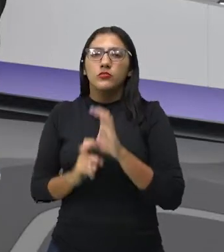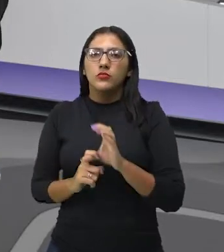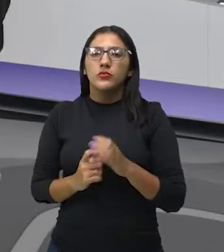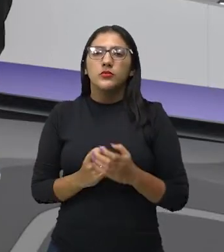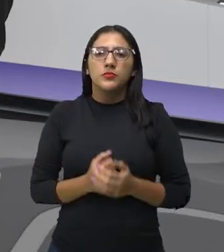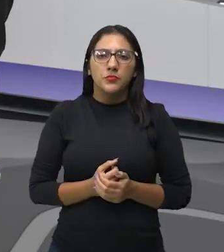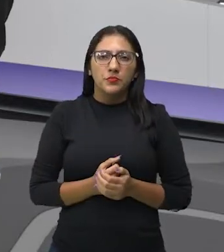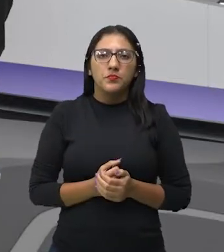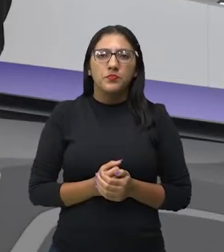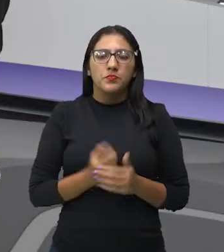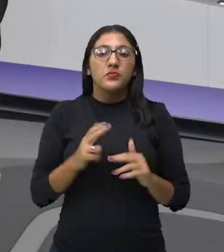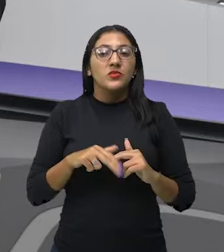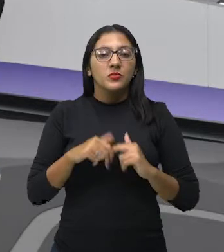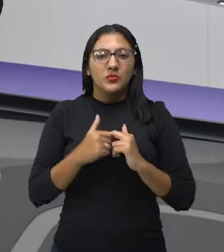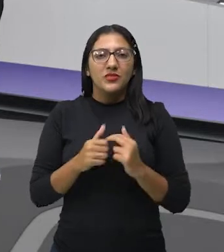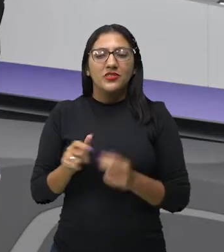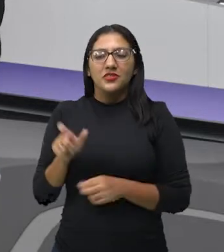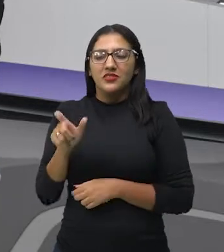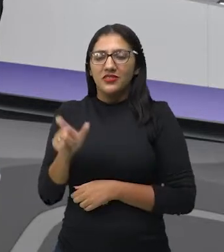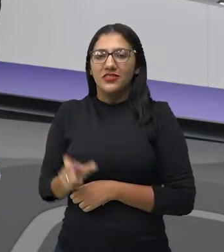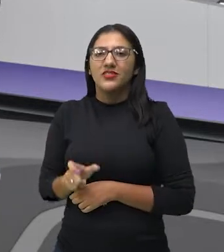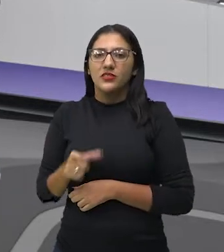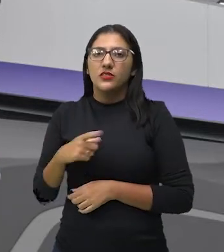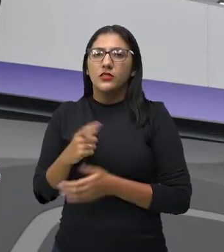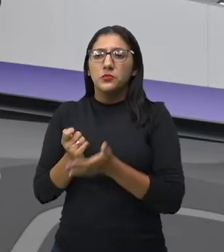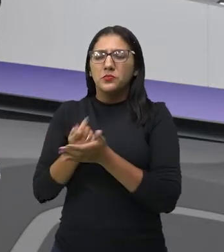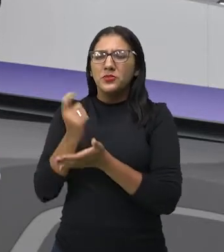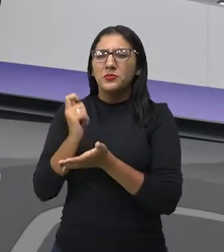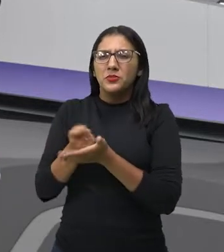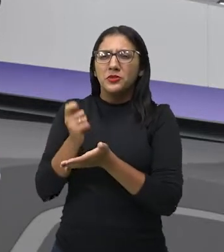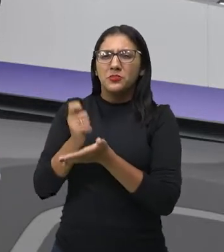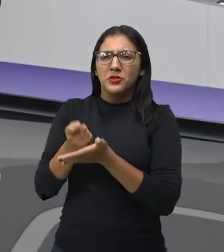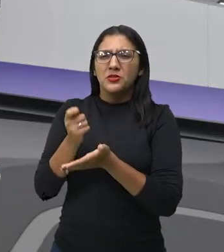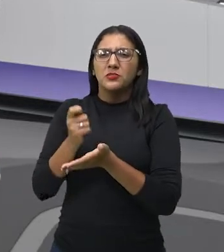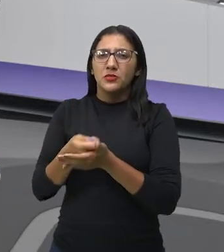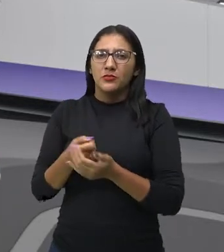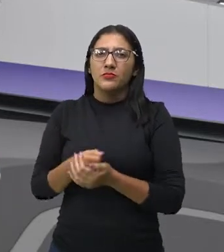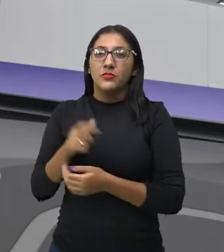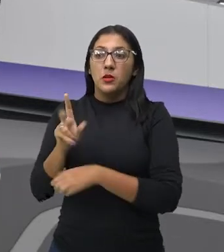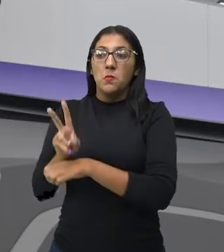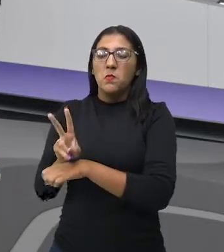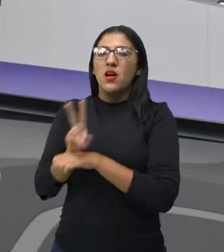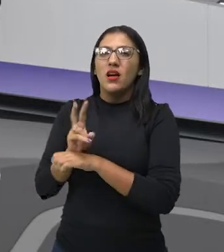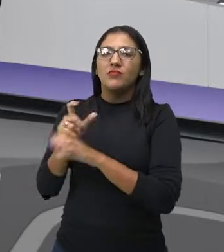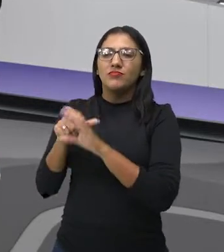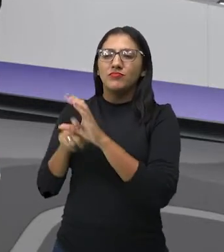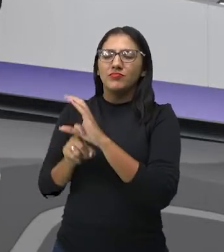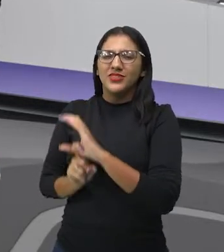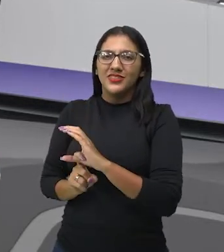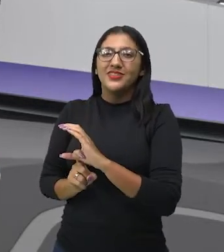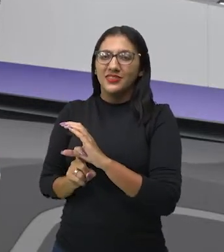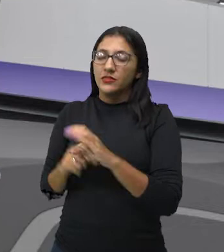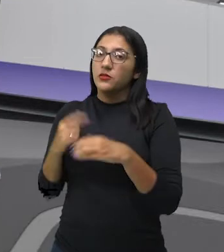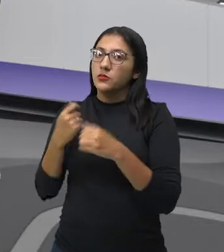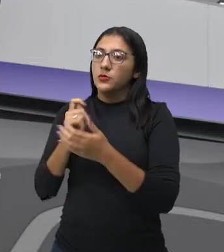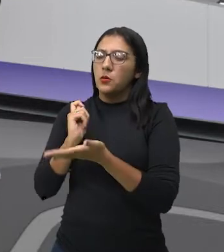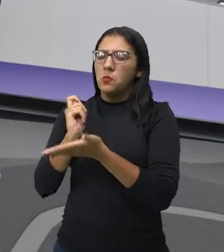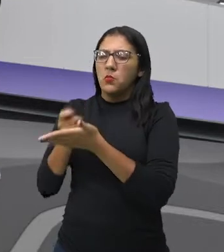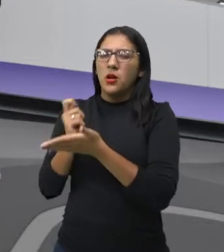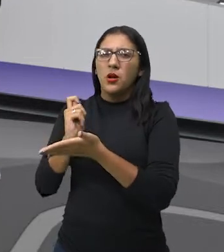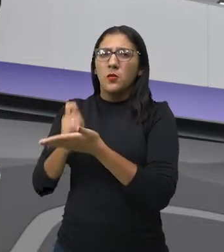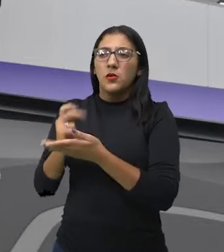né, que Pedro está pagando juro, ele emprestou um dinheiro. Se ele empresta, ele vai ter que